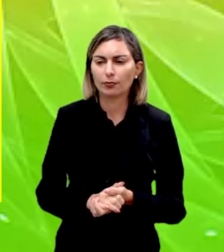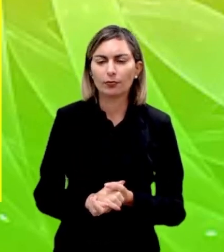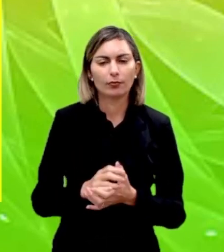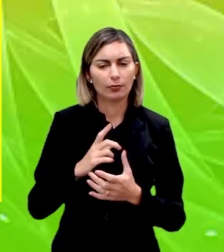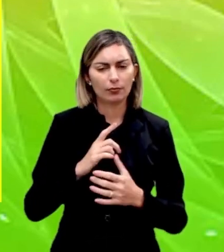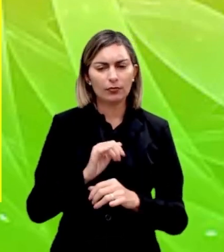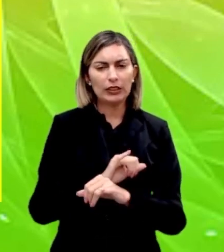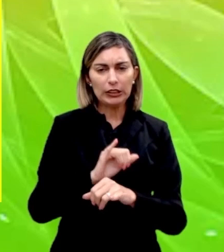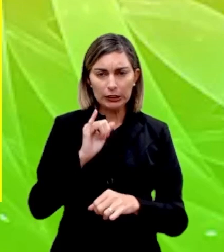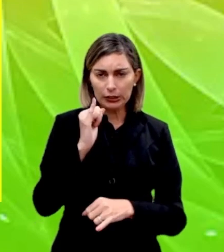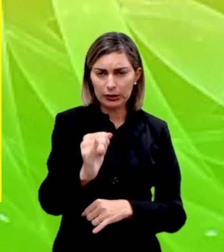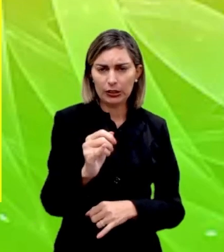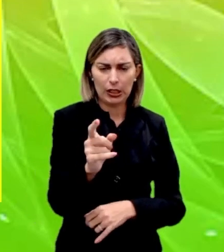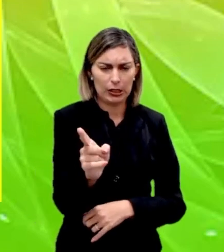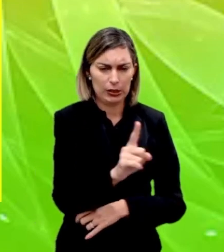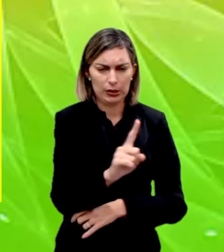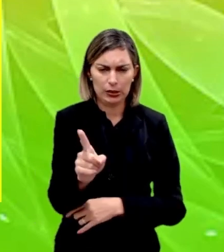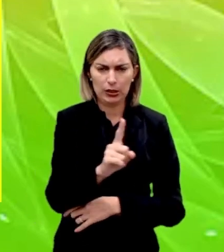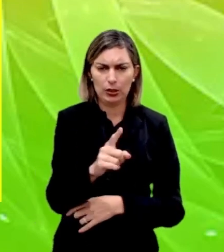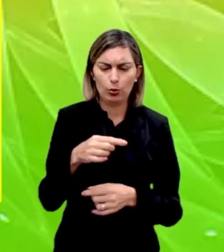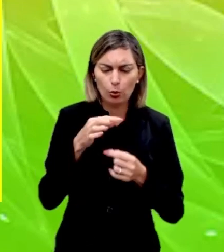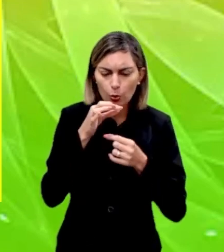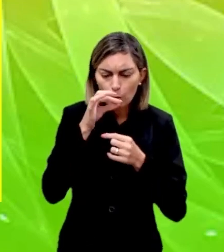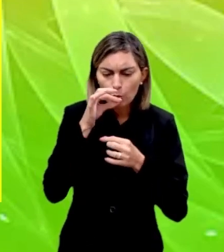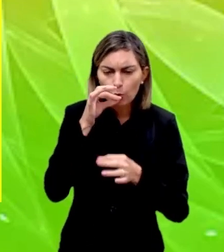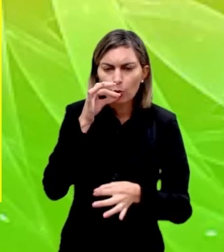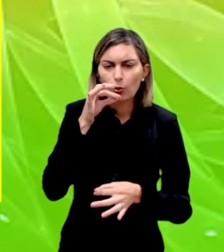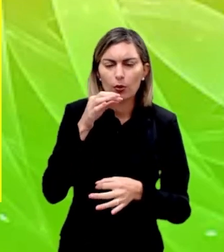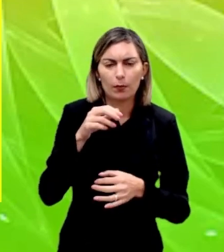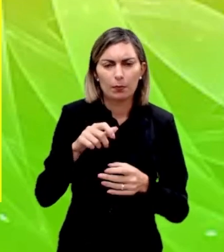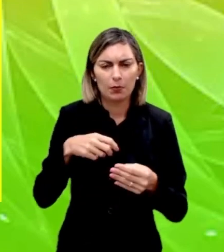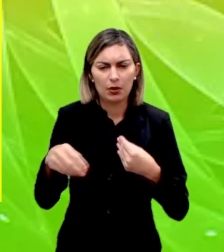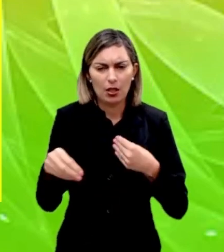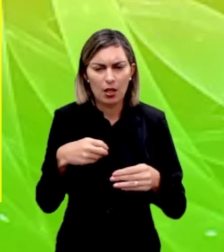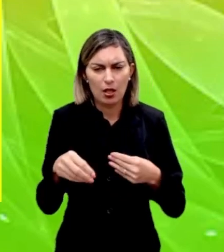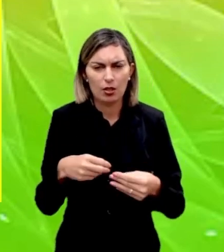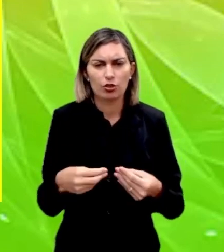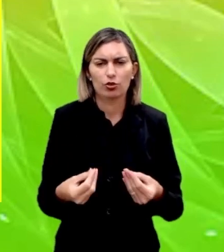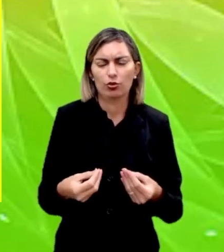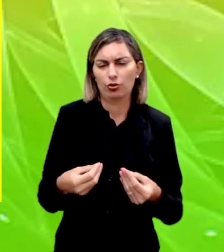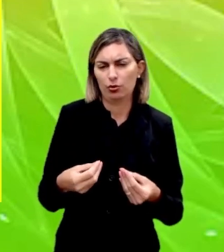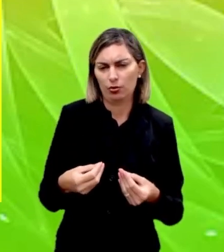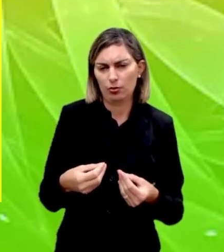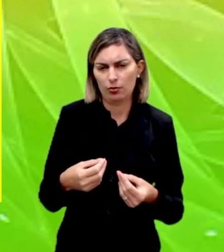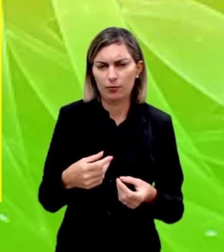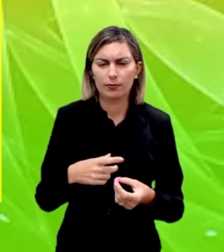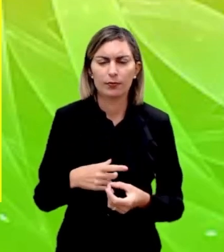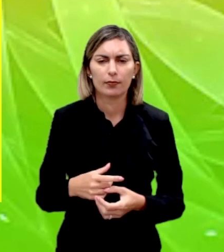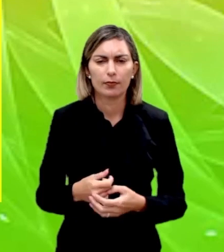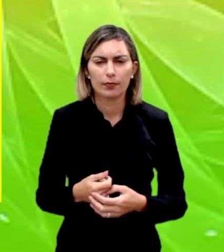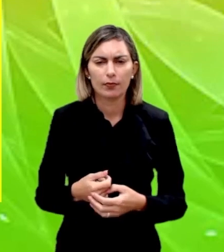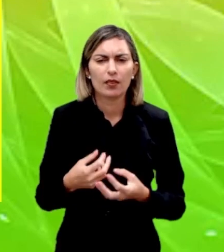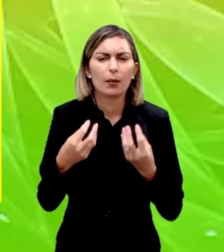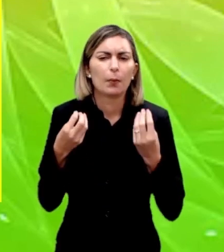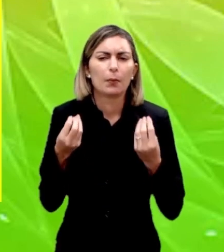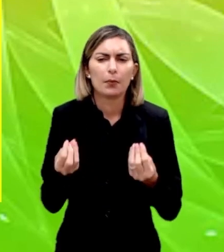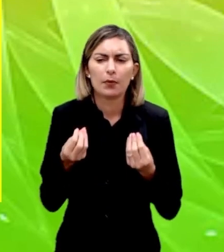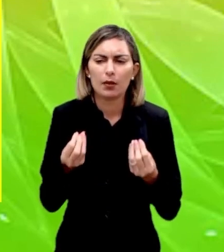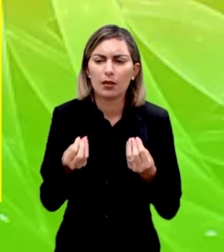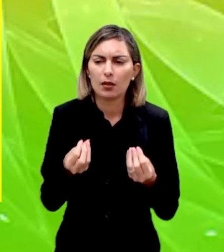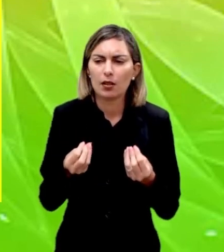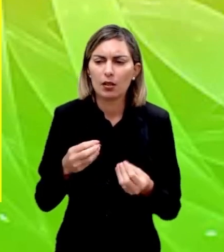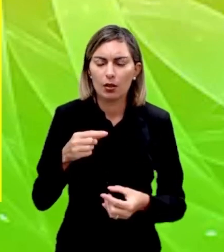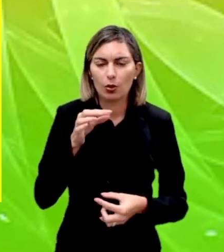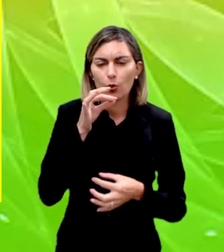Diga não aos canudos de plástico e aos descartáveis. Para que canudo de